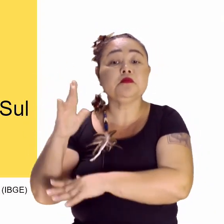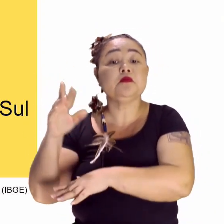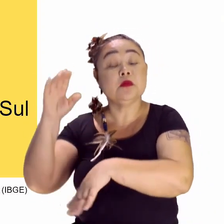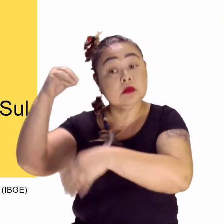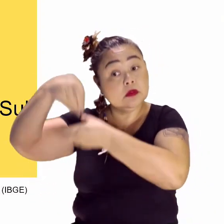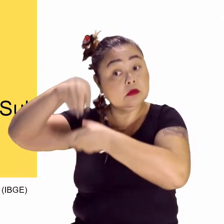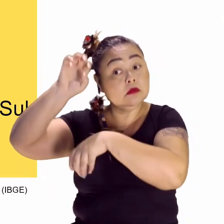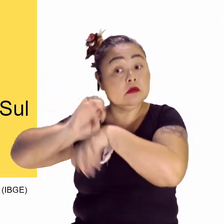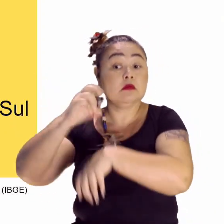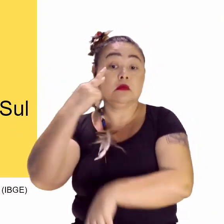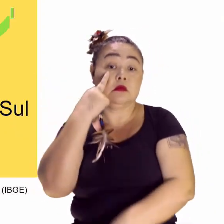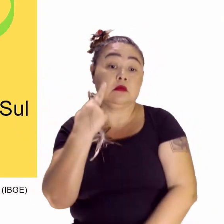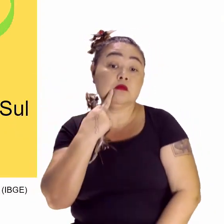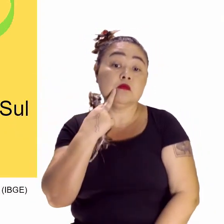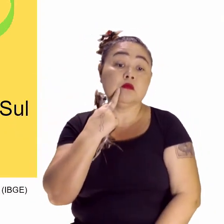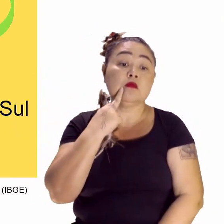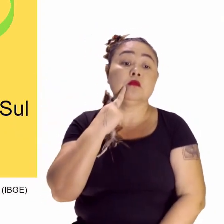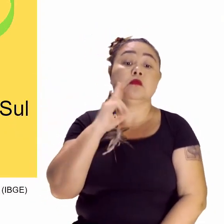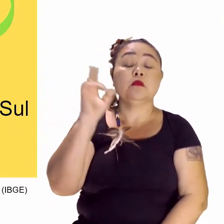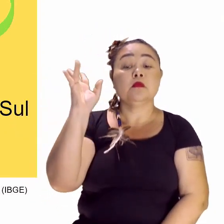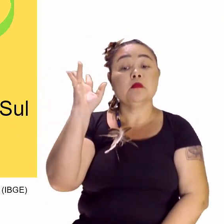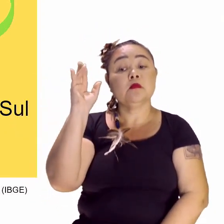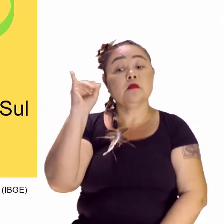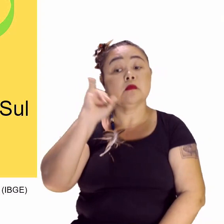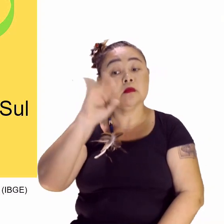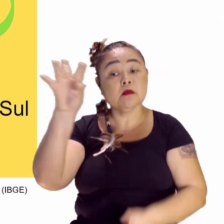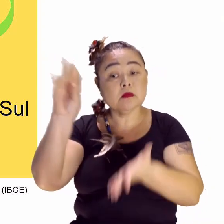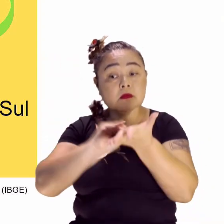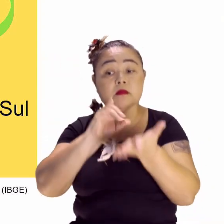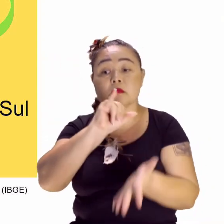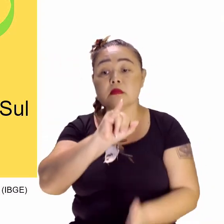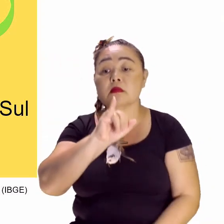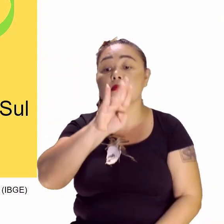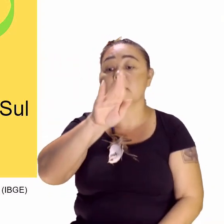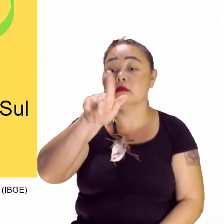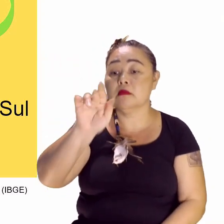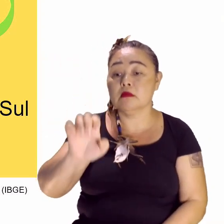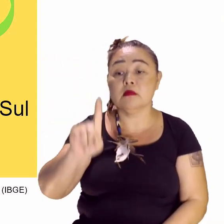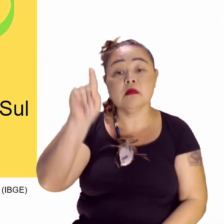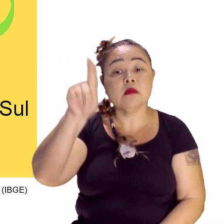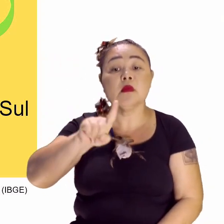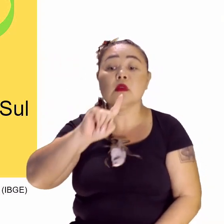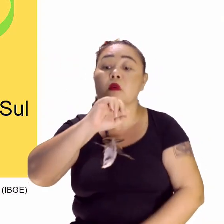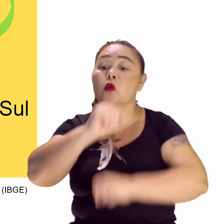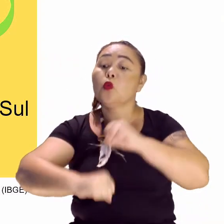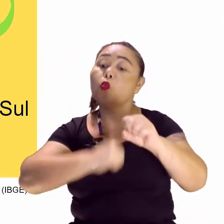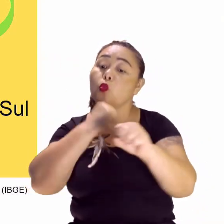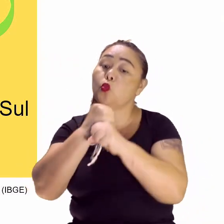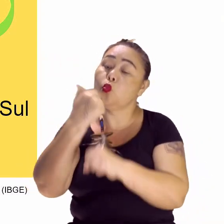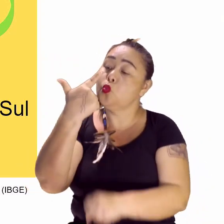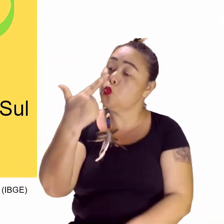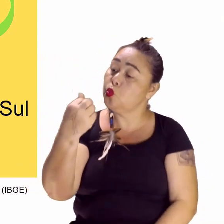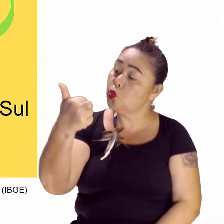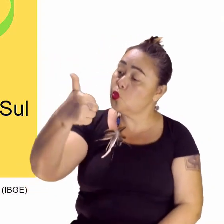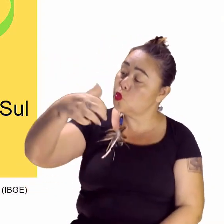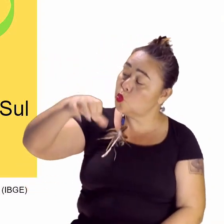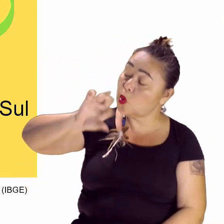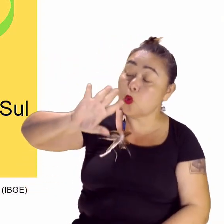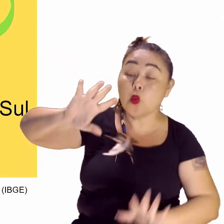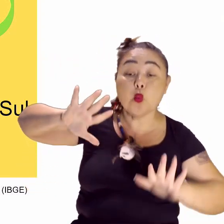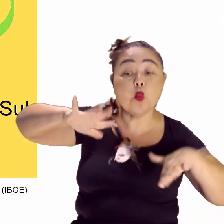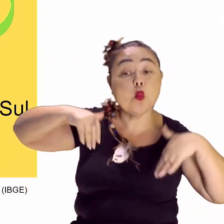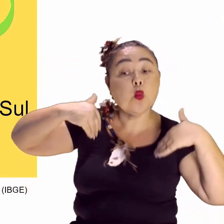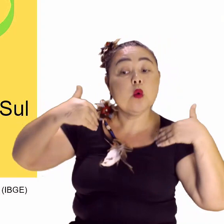IBGE em 2019 Quais eram os maiores produtores